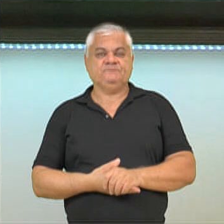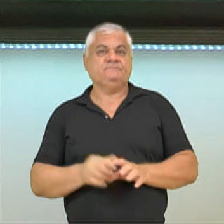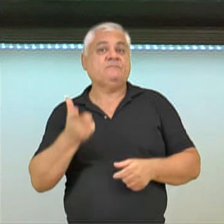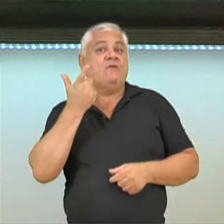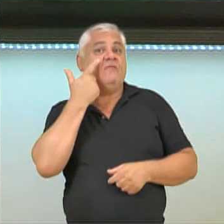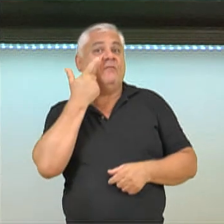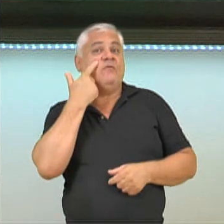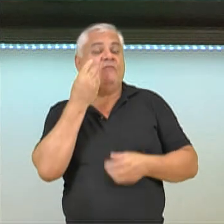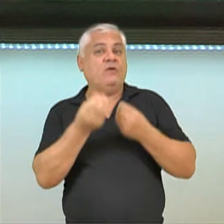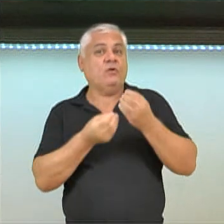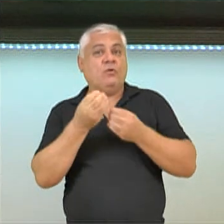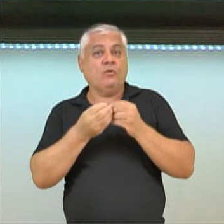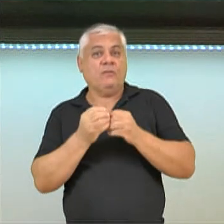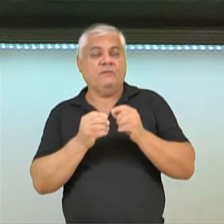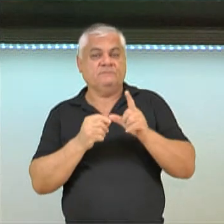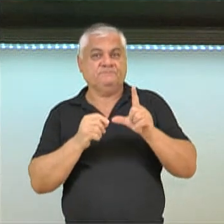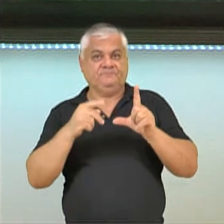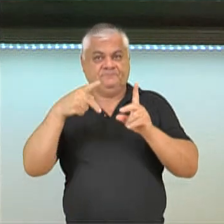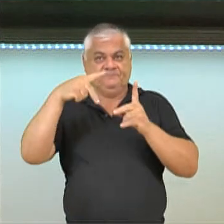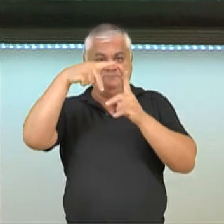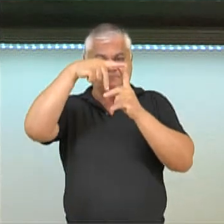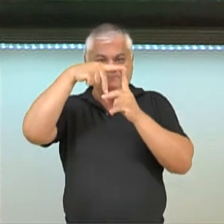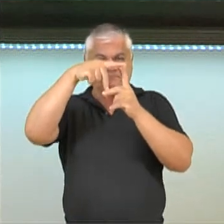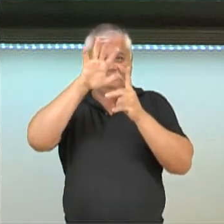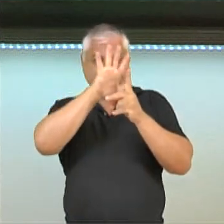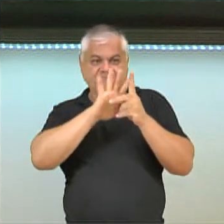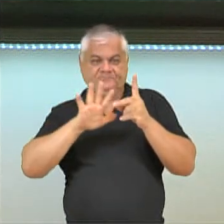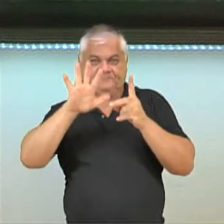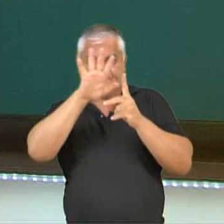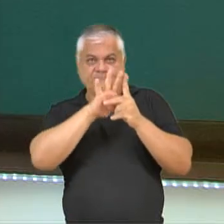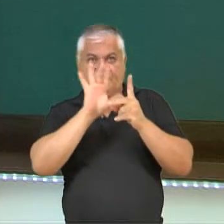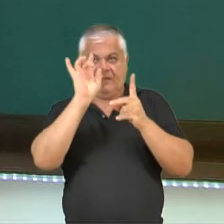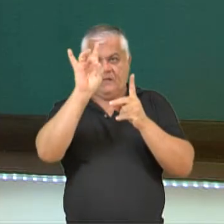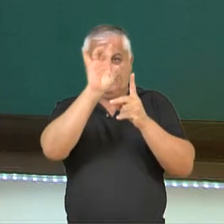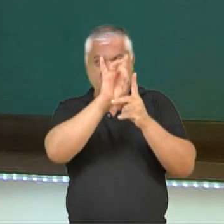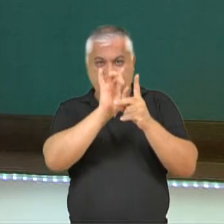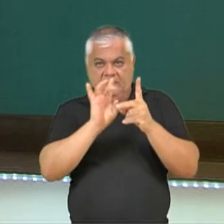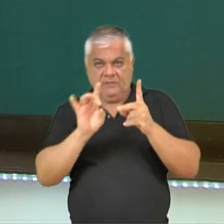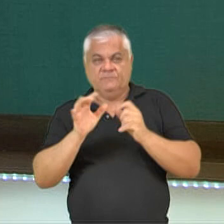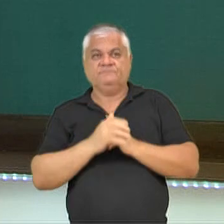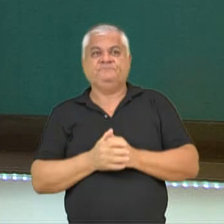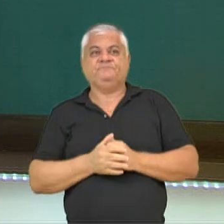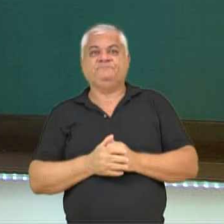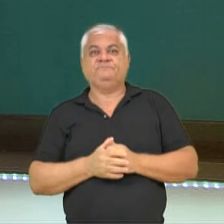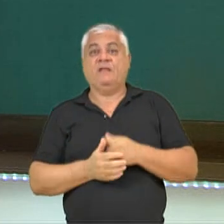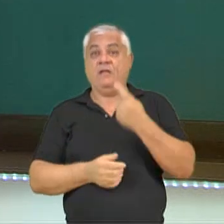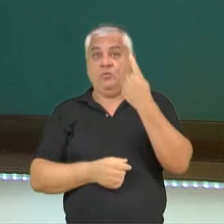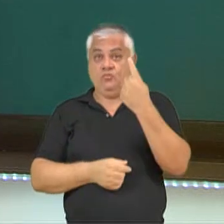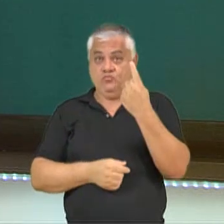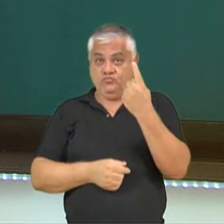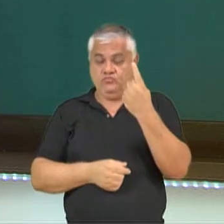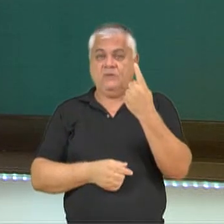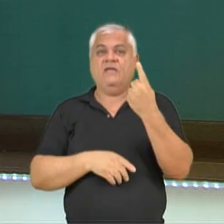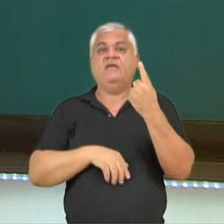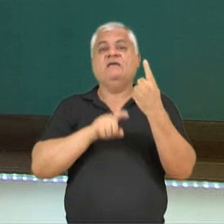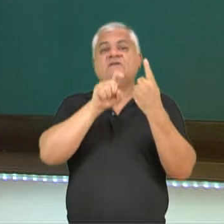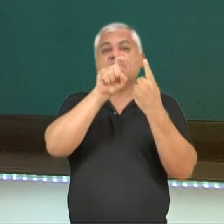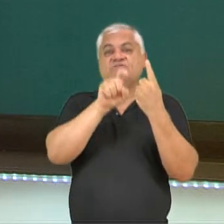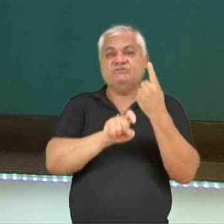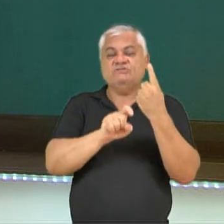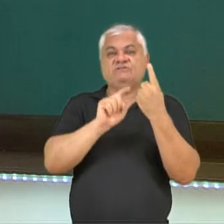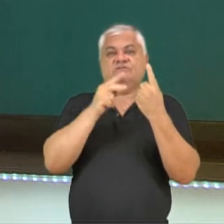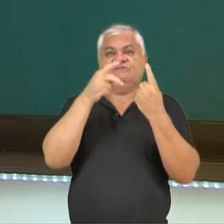Vamos determinar então a área das partes. Vamos começar por aí, pode ser? Olha aqui, ó. Área 1 é x por